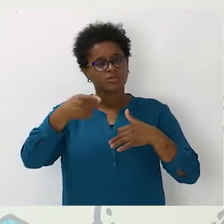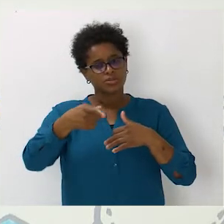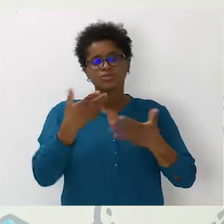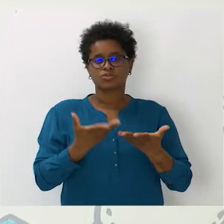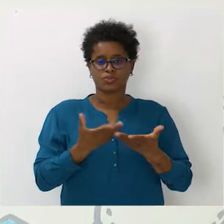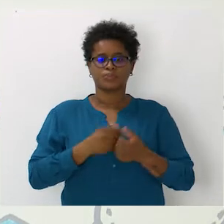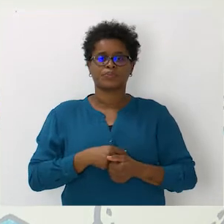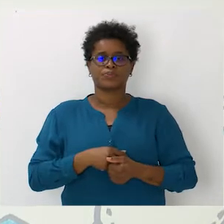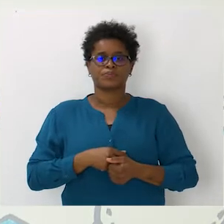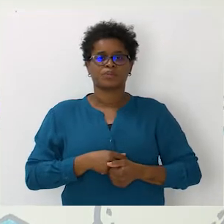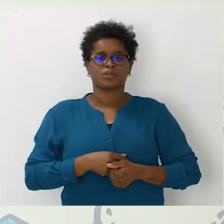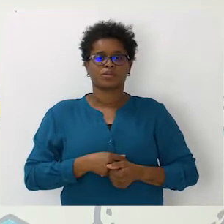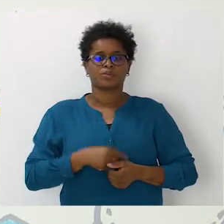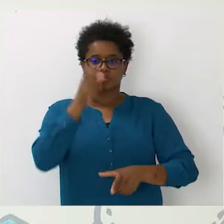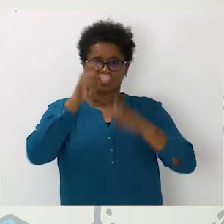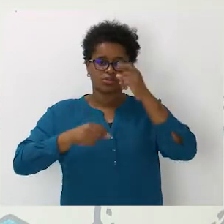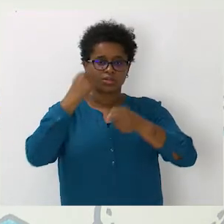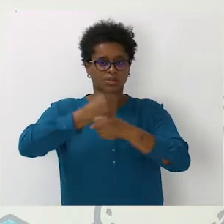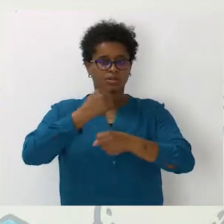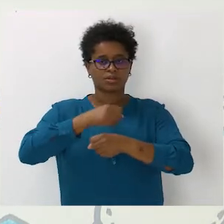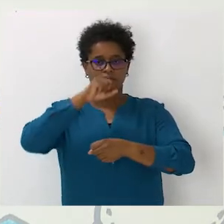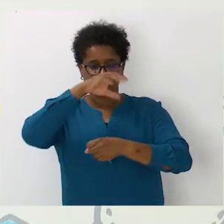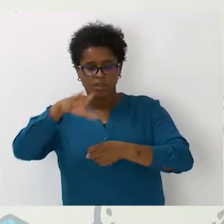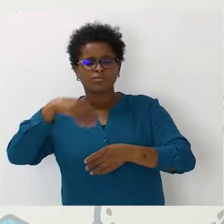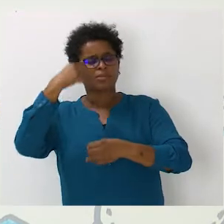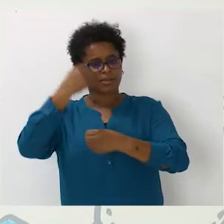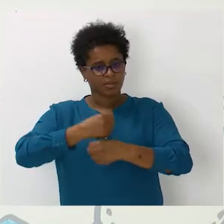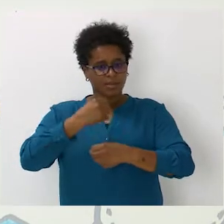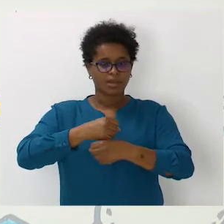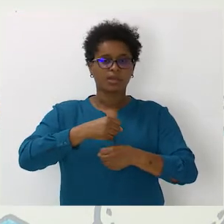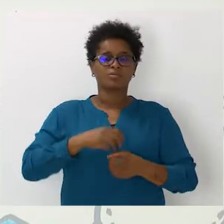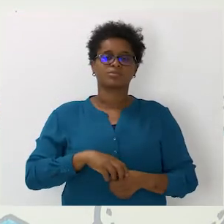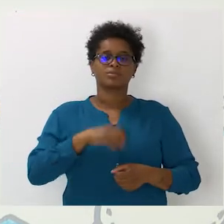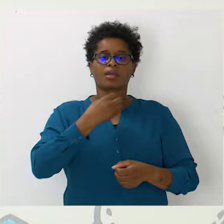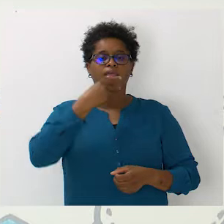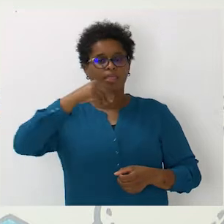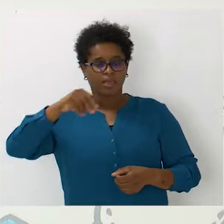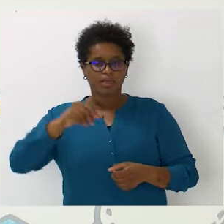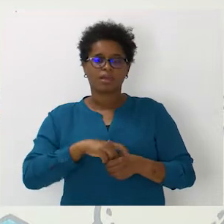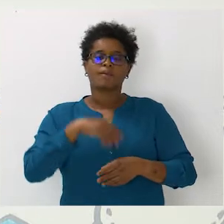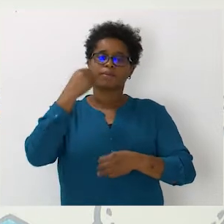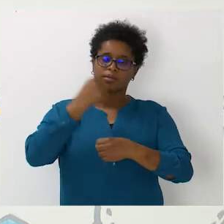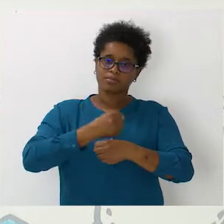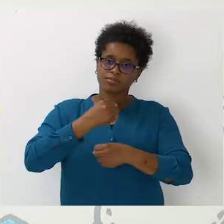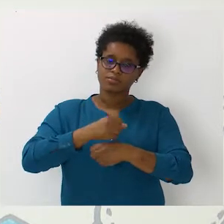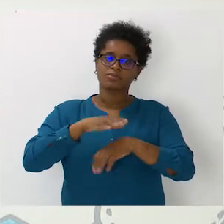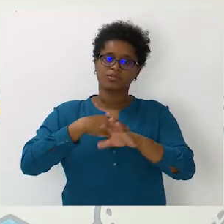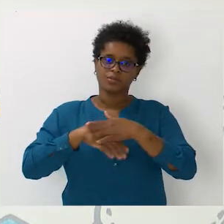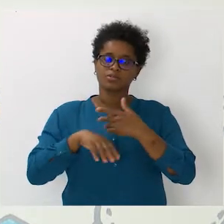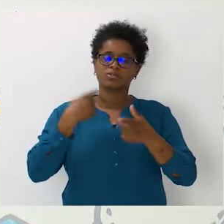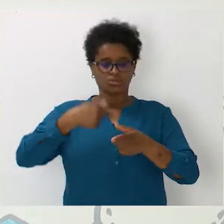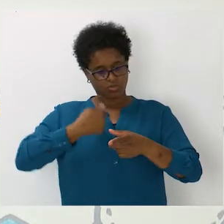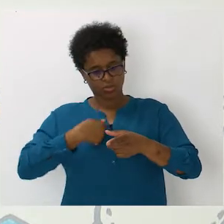isso, os camponeses trabalhavam os campos para produzirem os